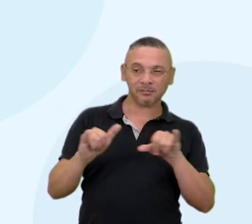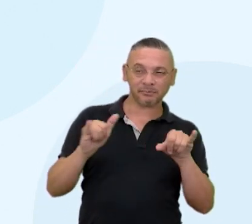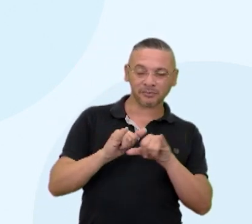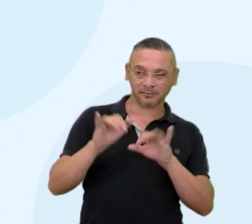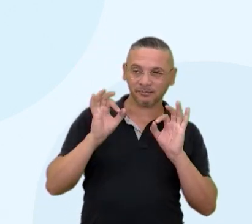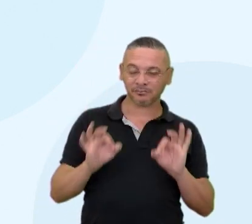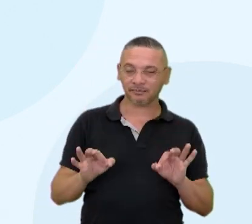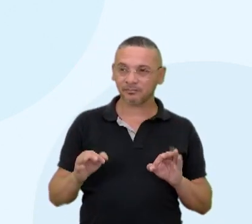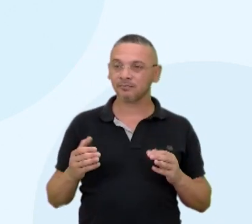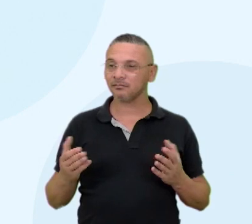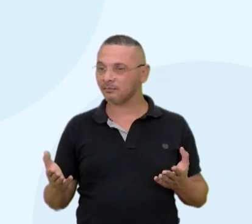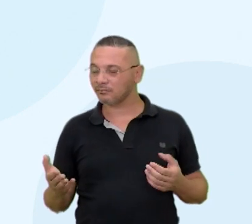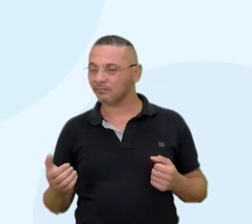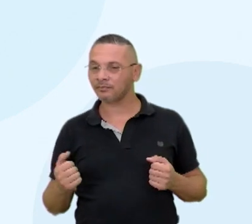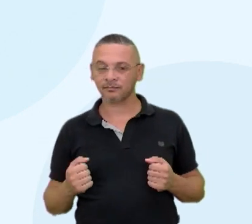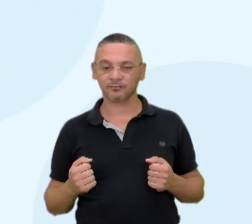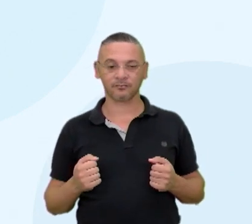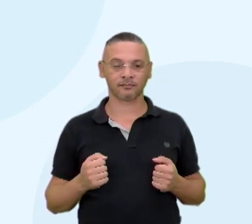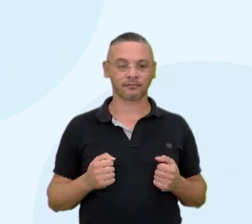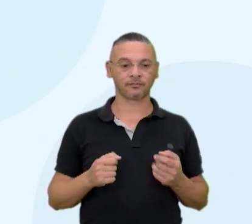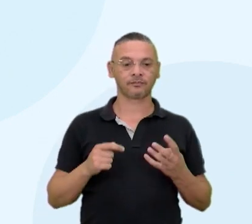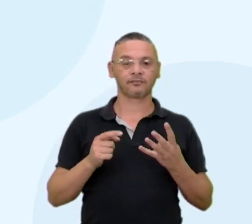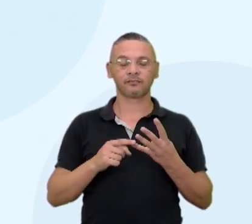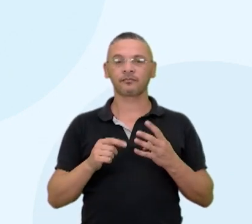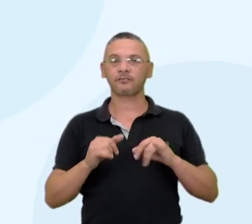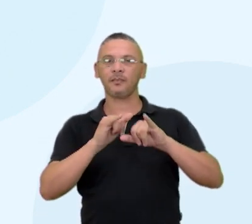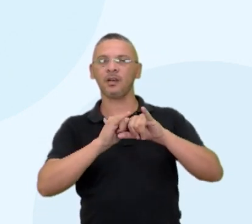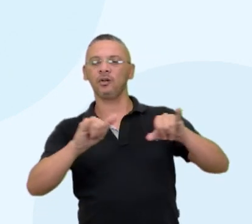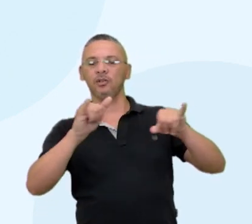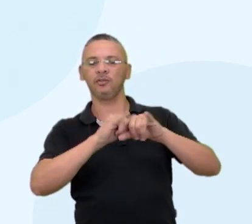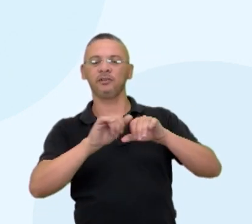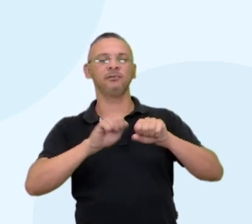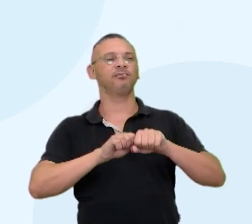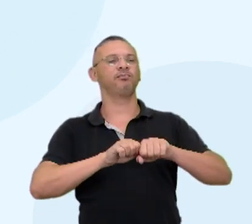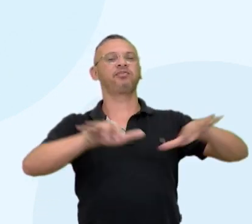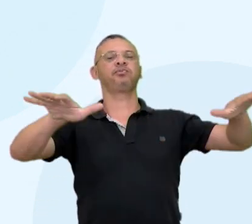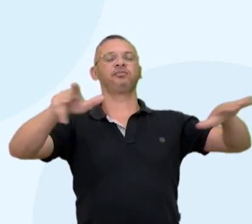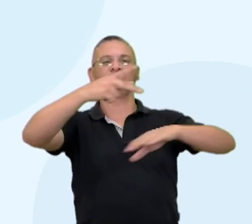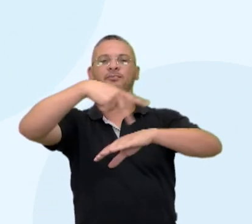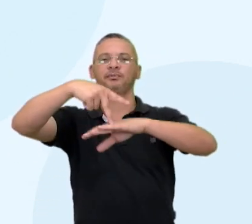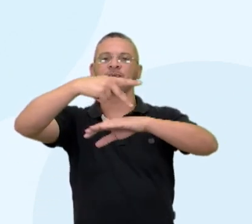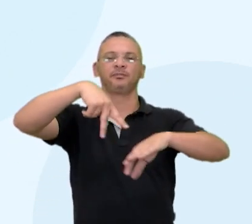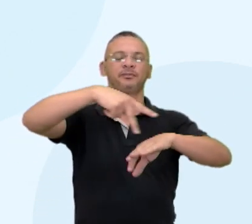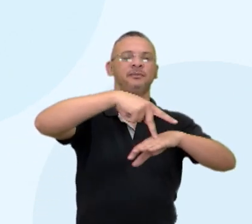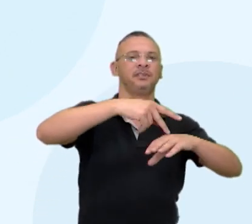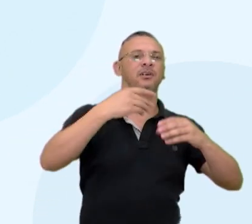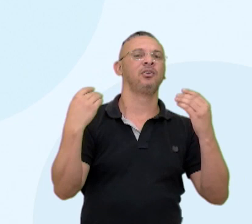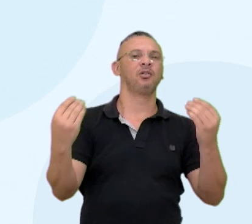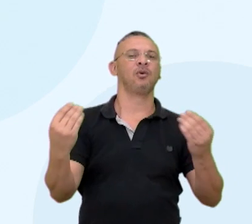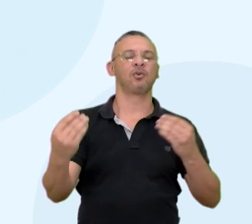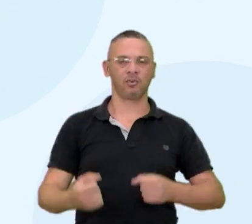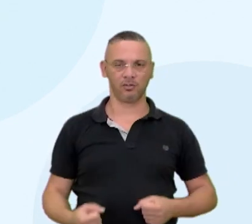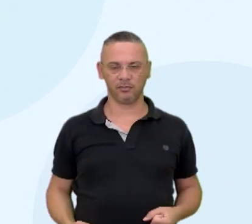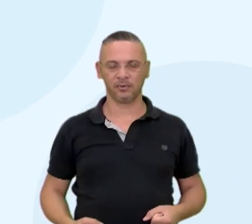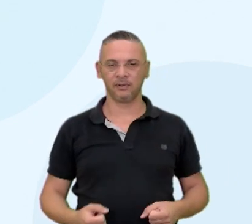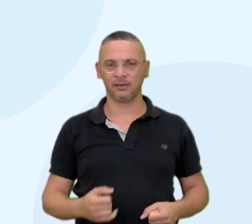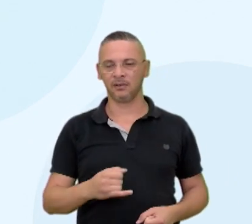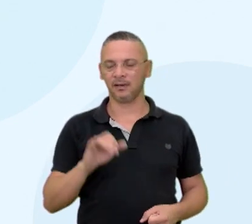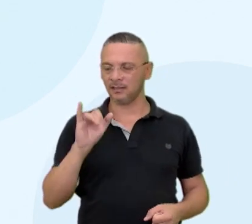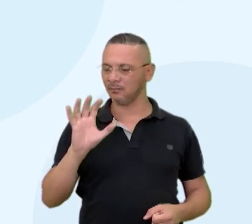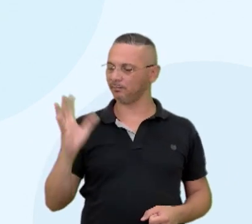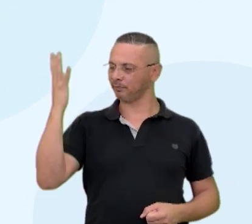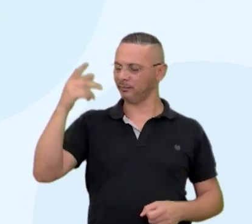é a imprensa. Então eu fui até Não, dessa vez eu tenho uma definição, mas vamos partir de algumas premissas, na